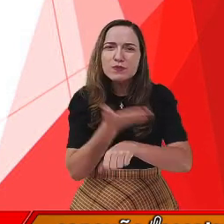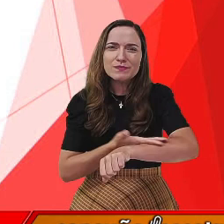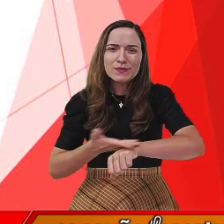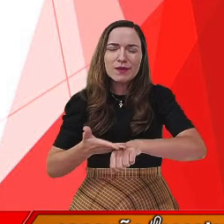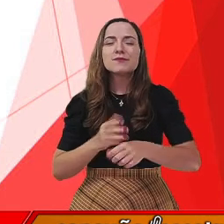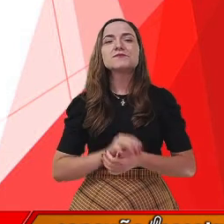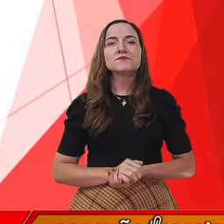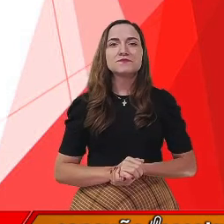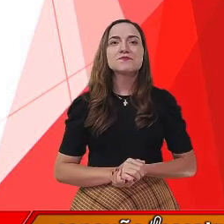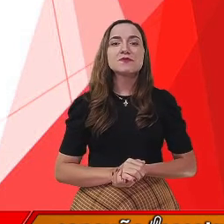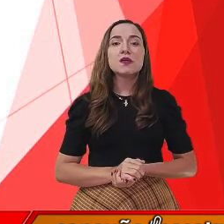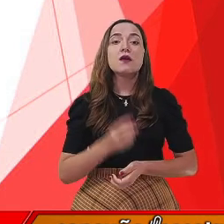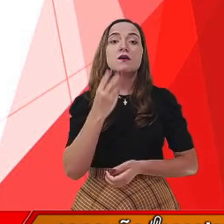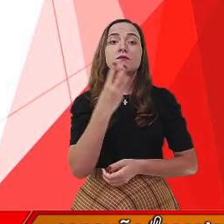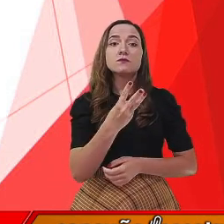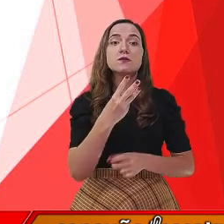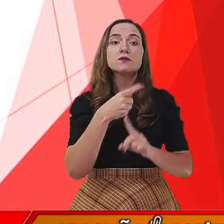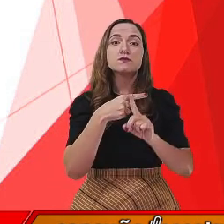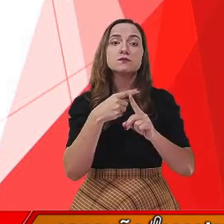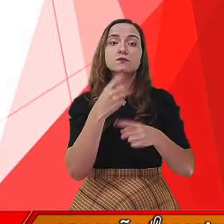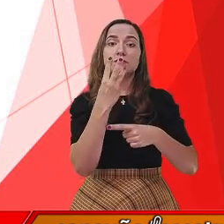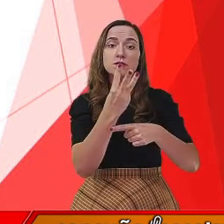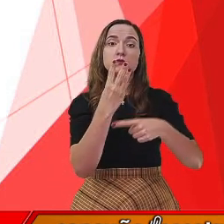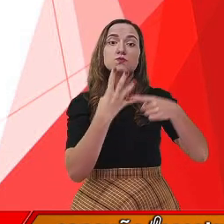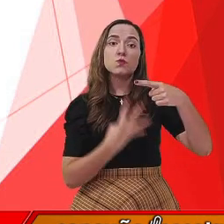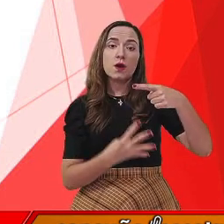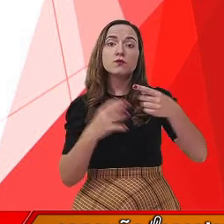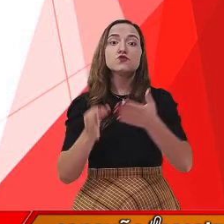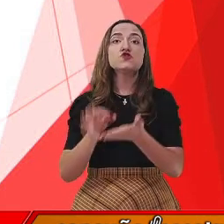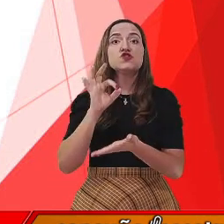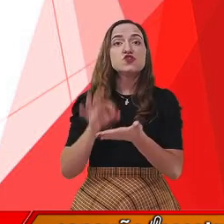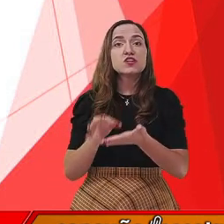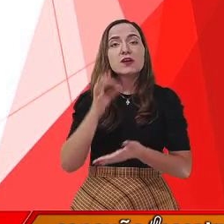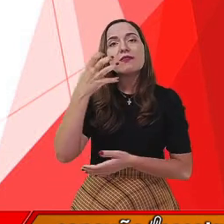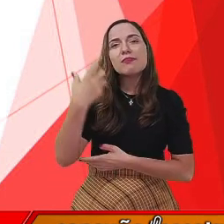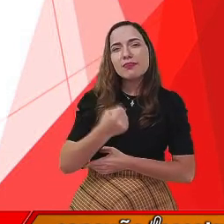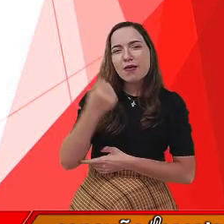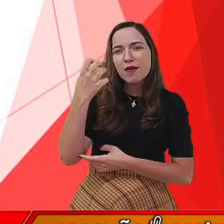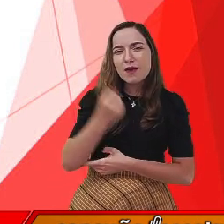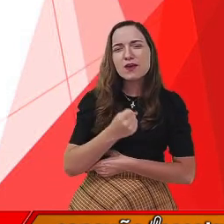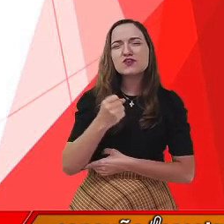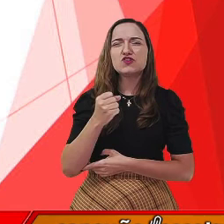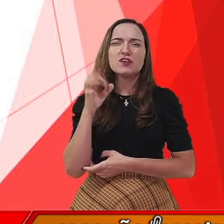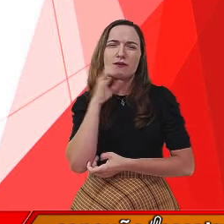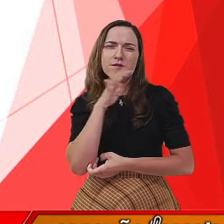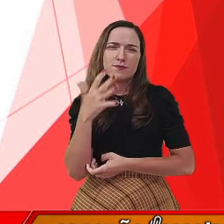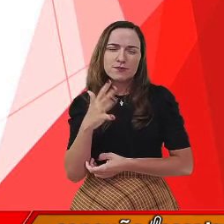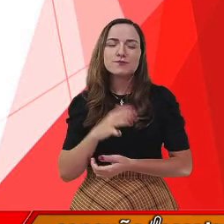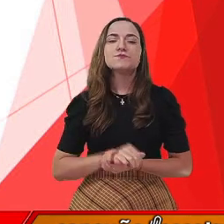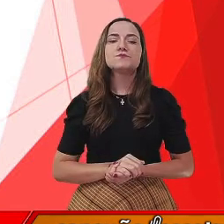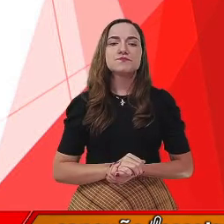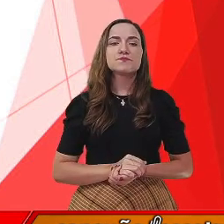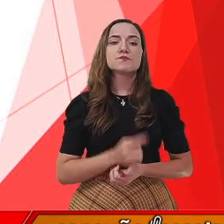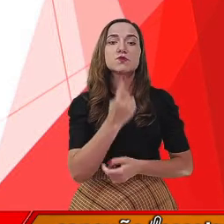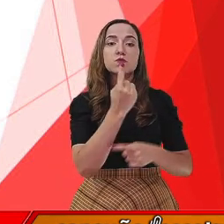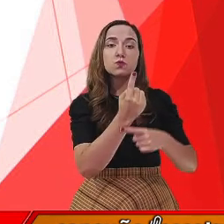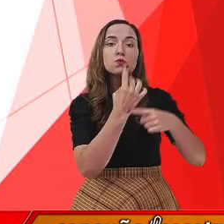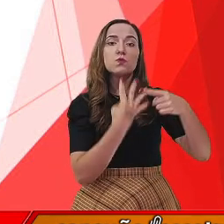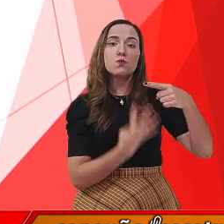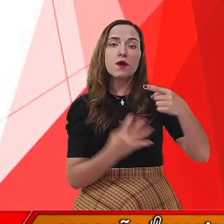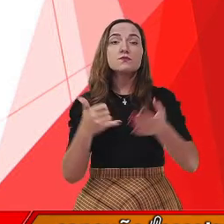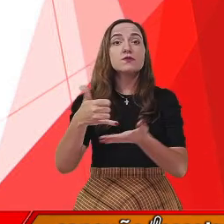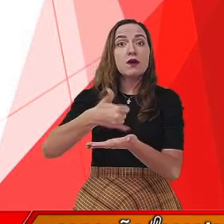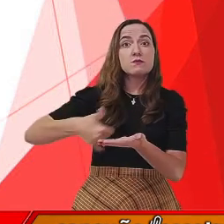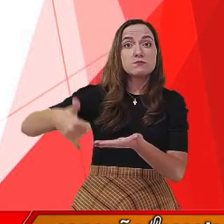também 3/4 de xícara de leite morno, 1/4 de xícara de óleo ou azeite.